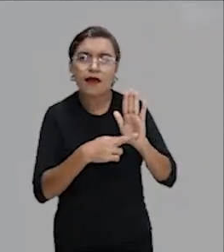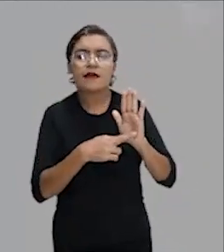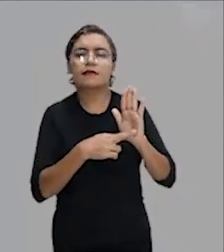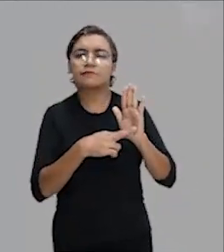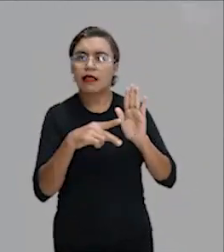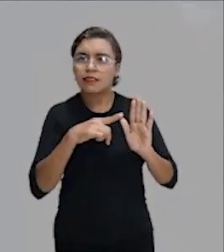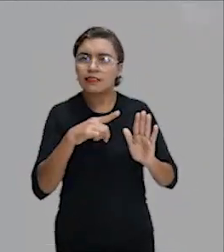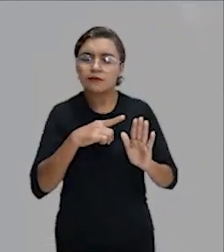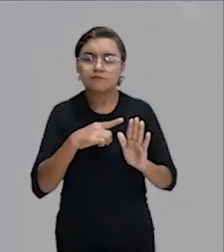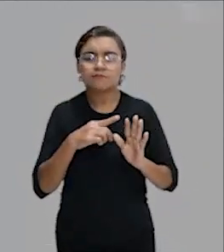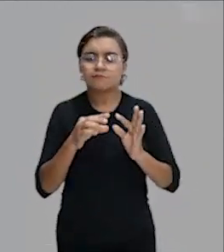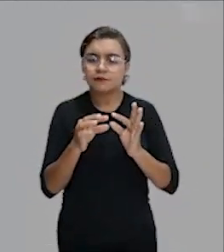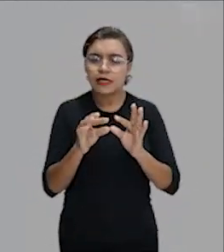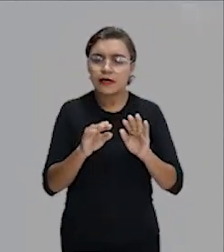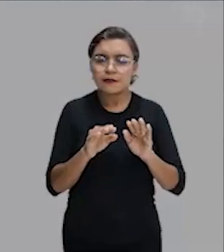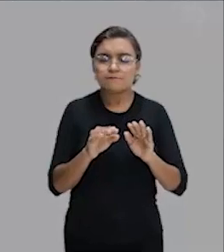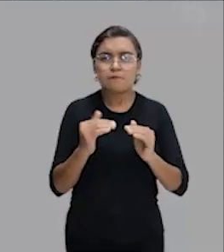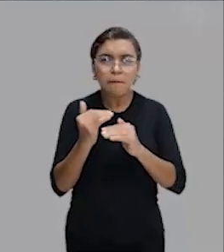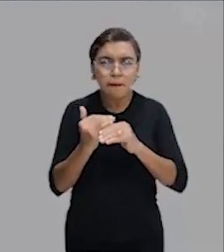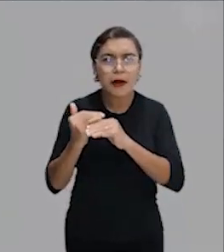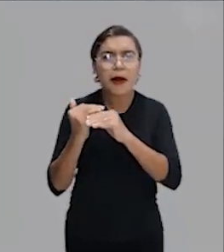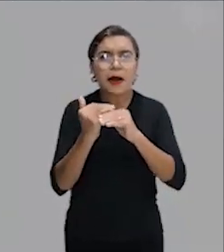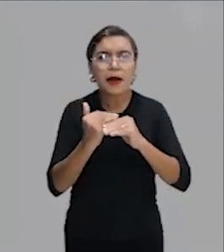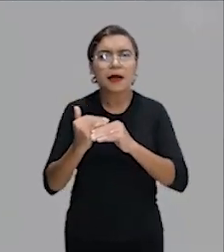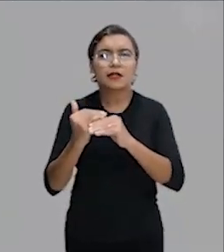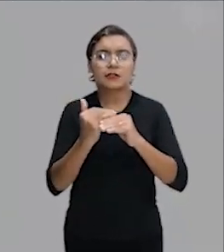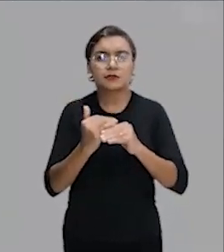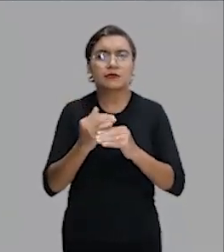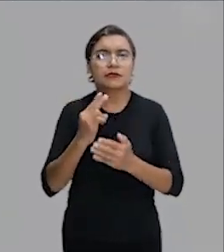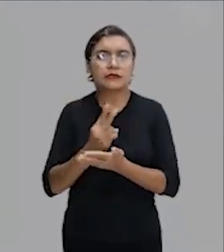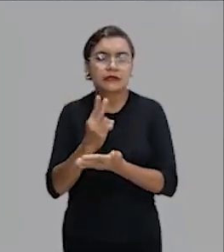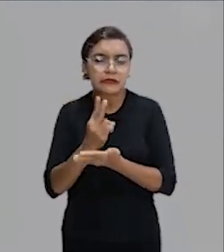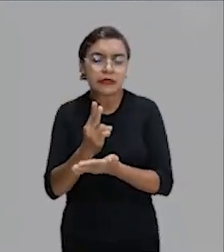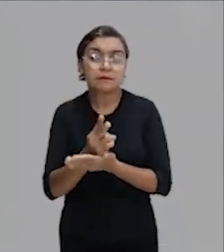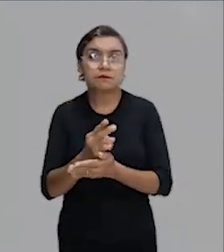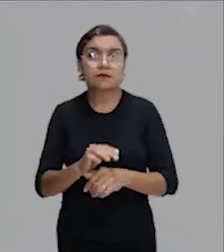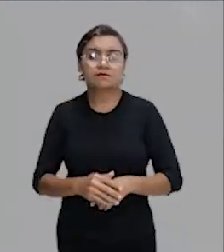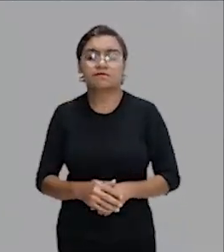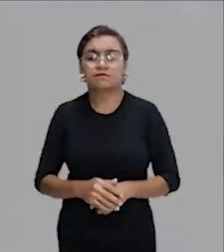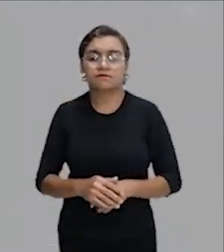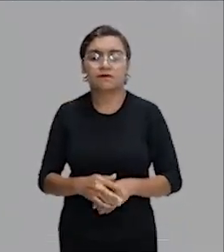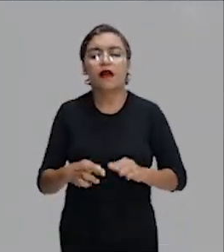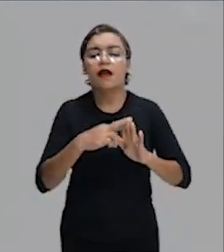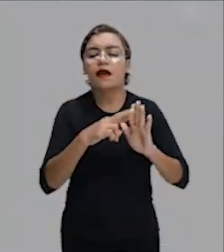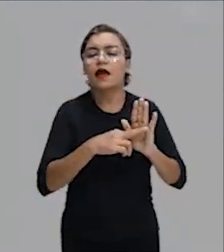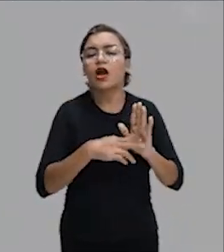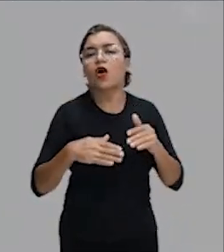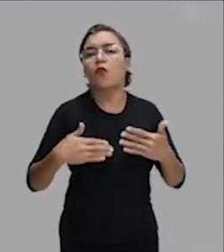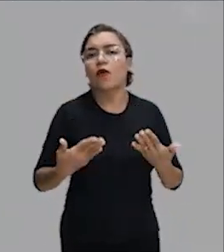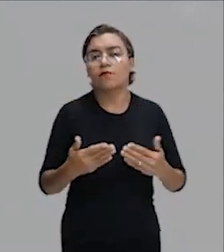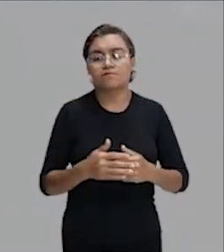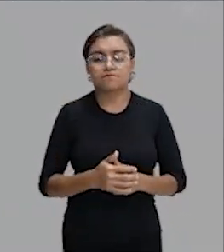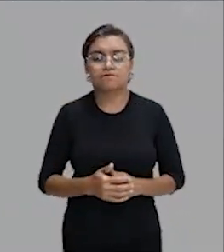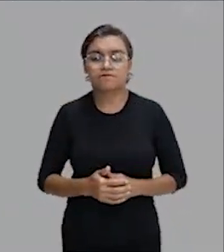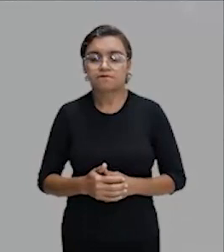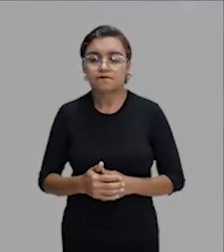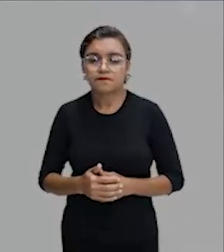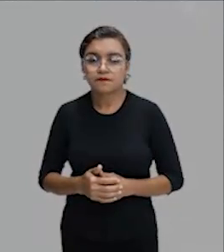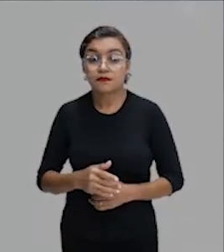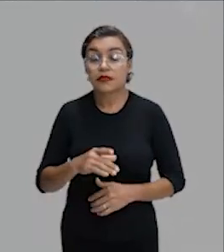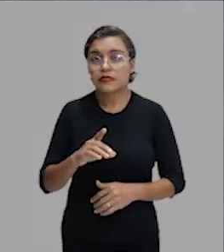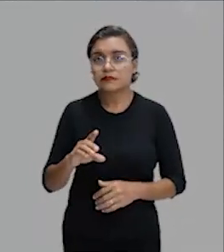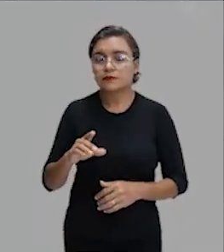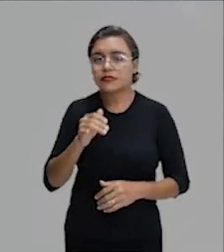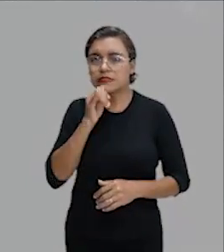uma coisa certinha. Então, ele segue um padrão, ele segue sempre um modelo. Qual é a regra? Você acrescenta